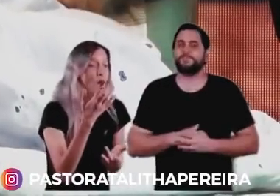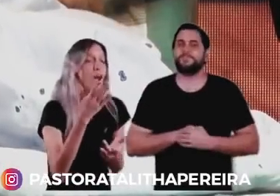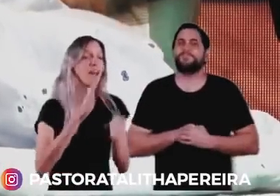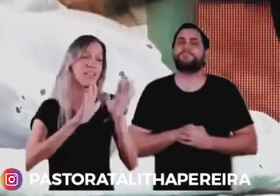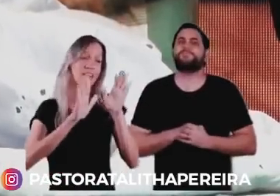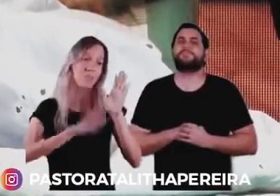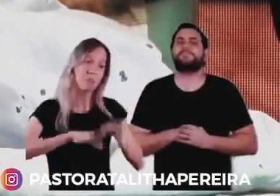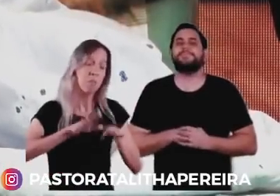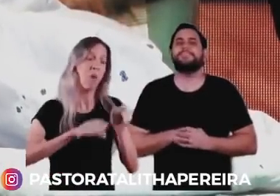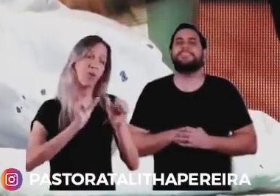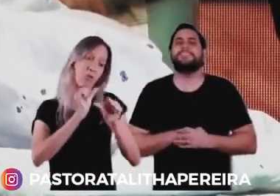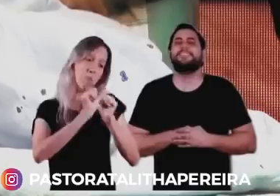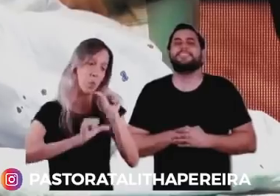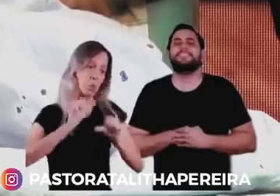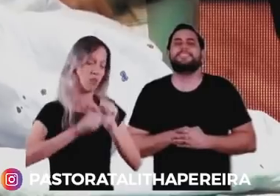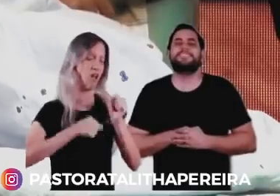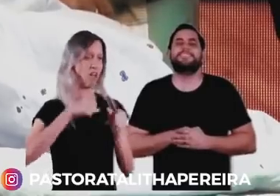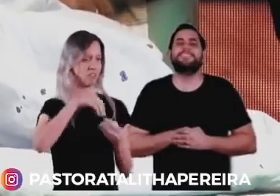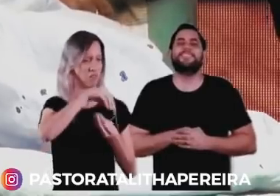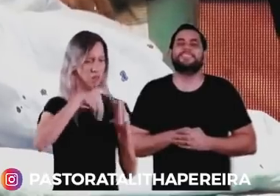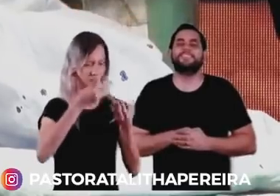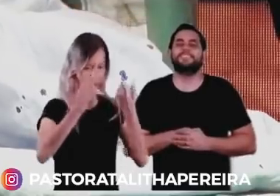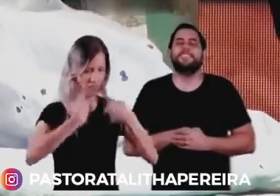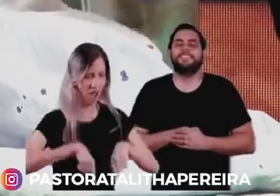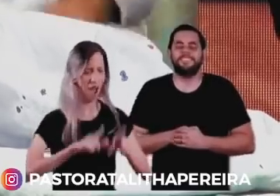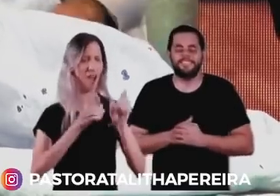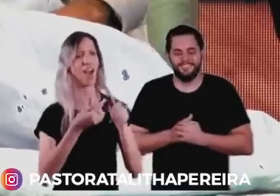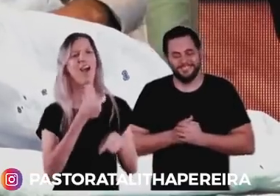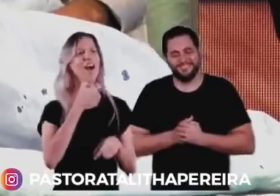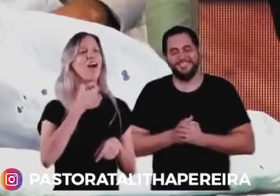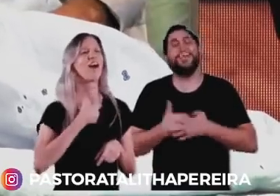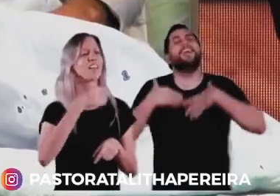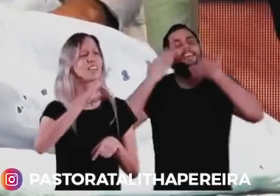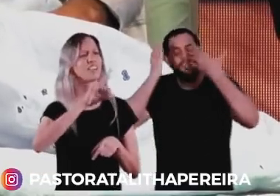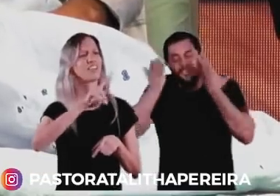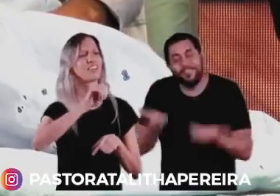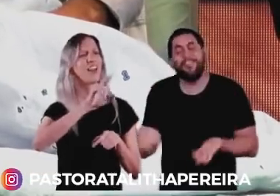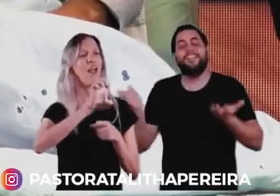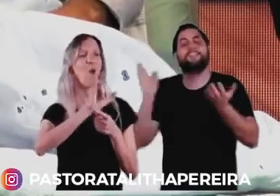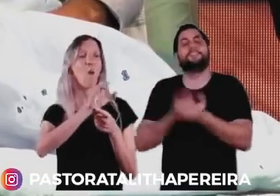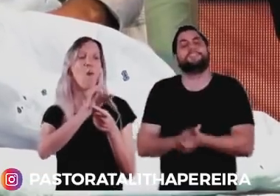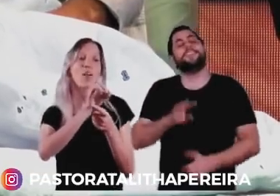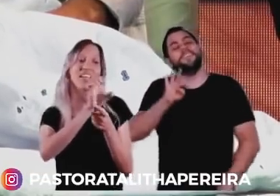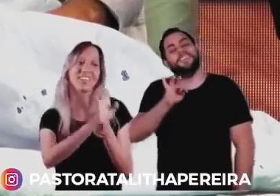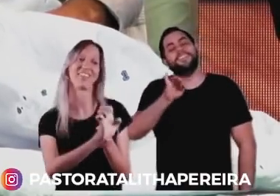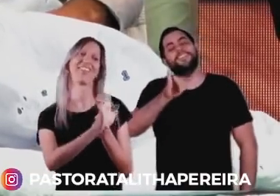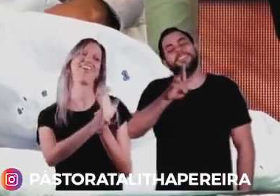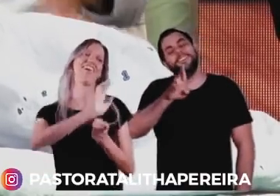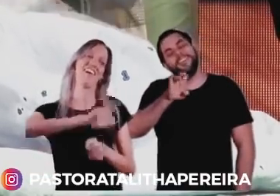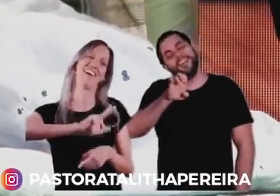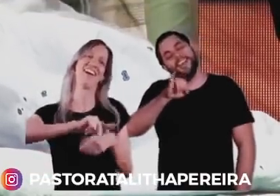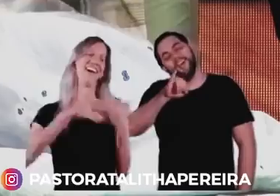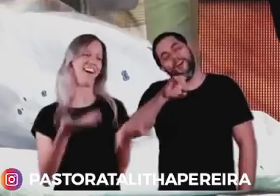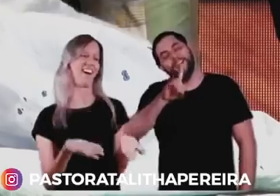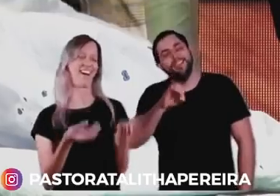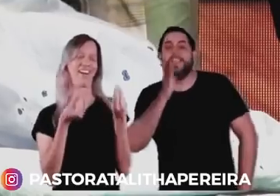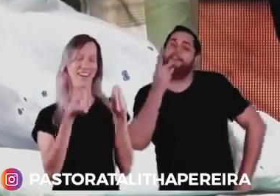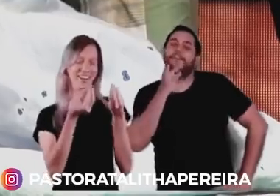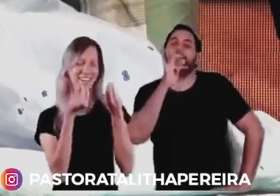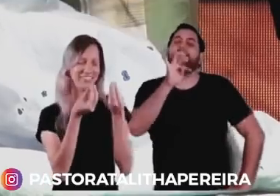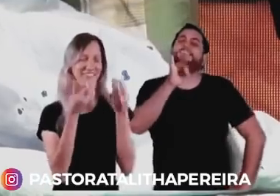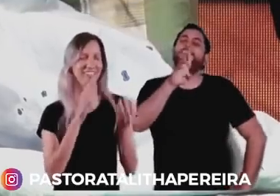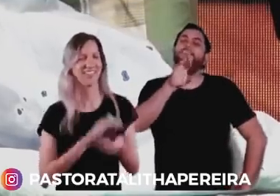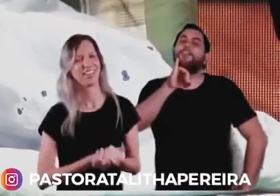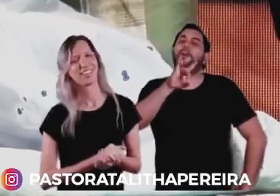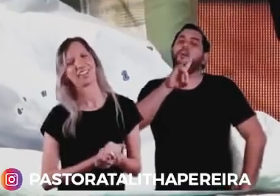alguma disfunção na glândula tireoide. Então, é tireoide, né, filha? E eu botei tiroide porque eu pensei que